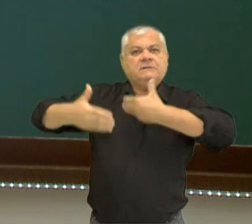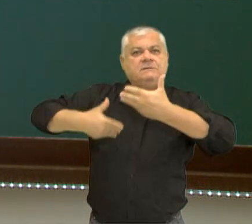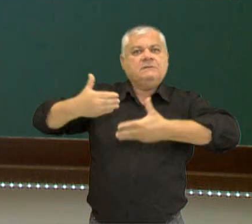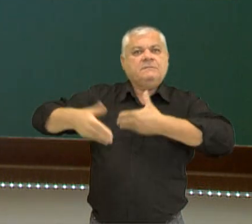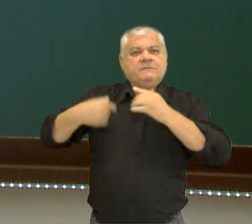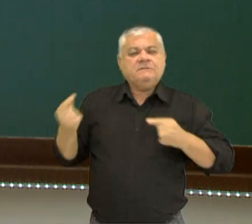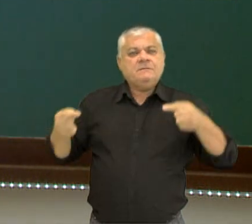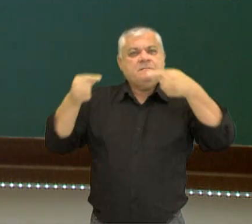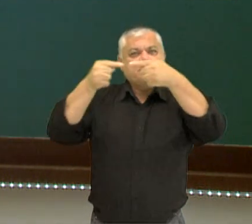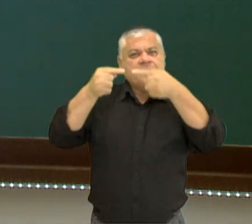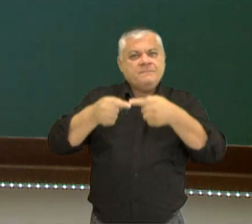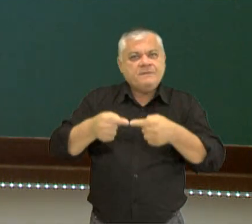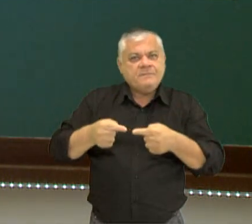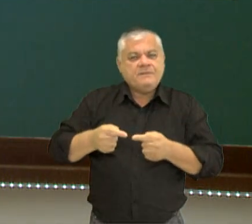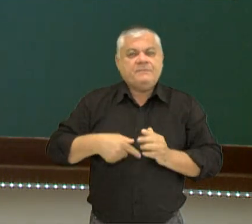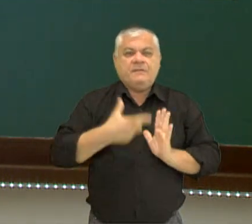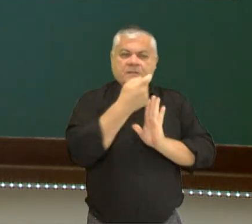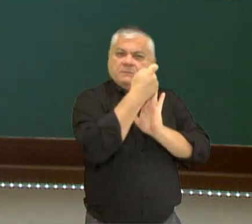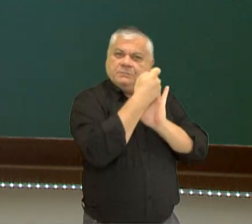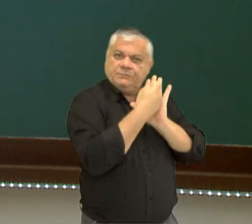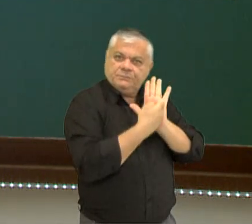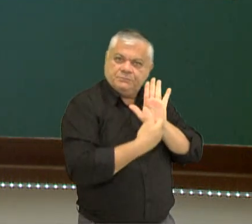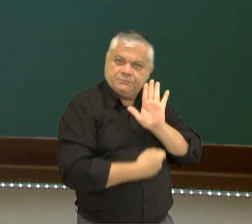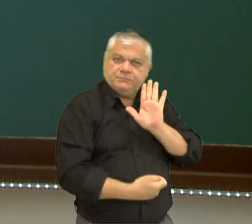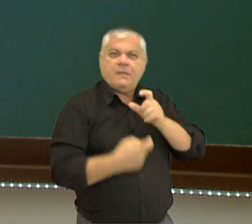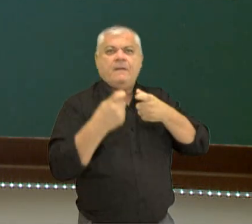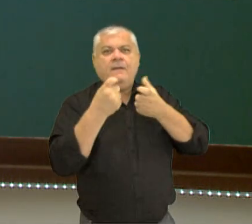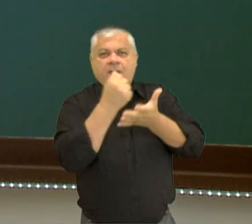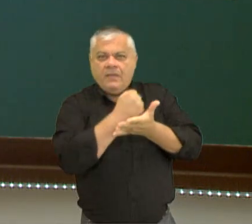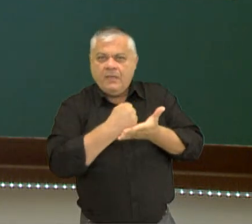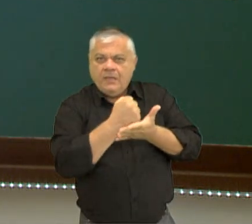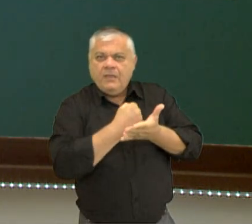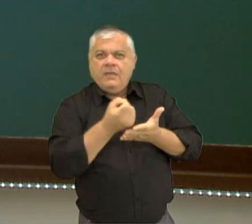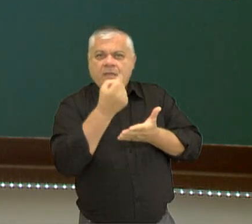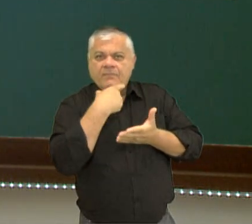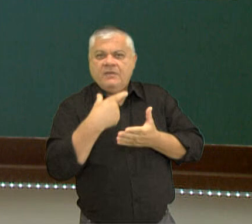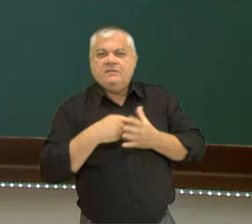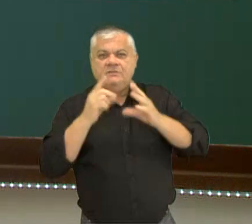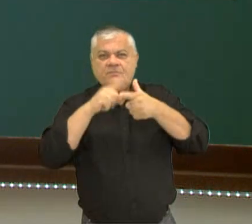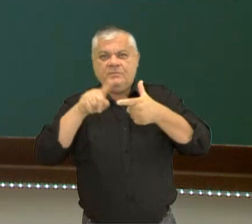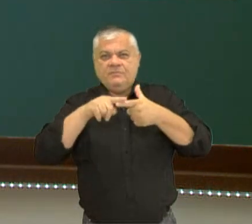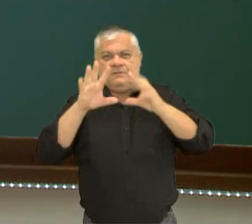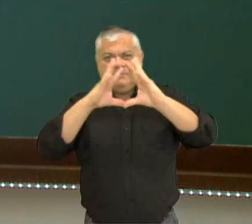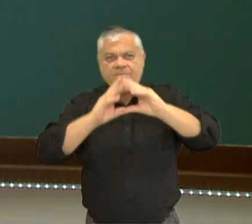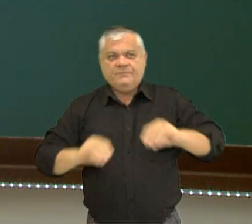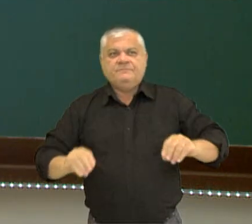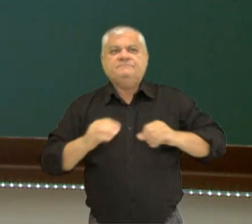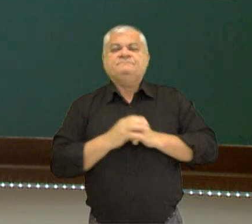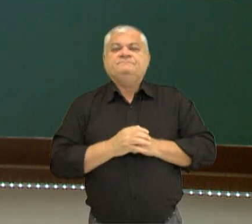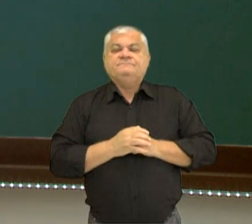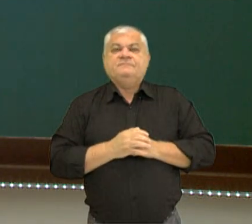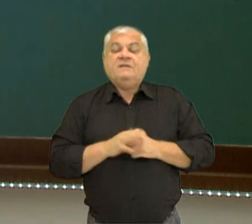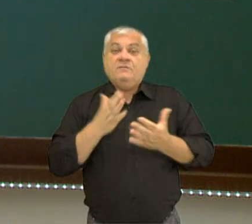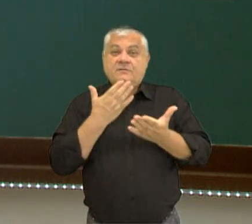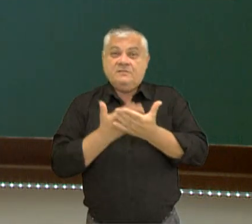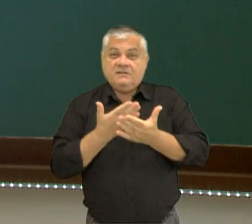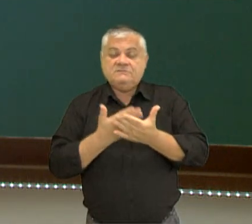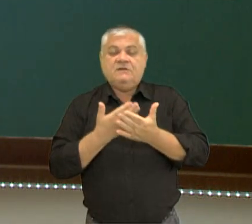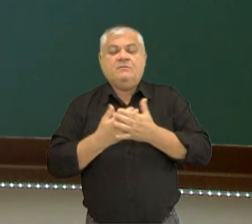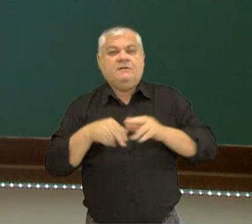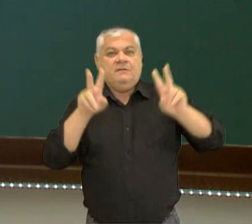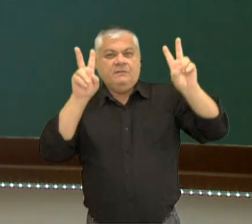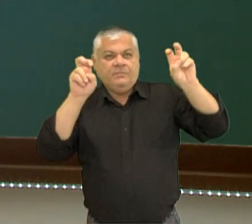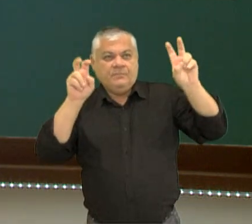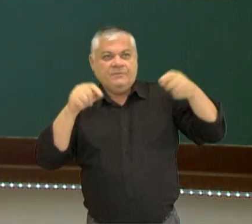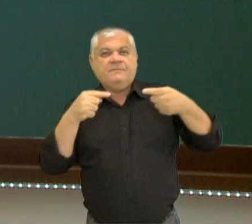adequado através da prescrição do medicamento que vai resolver o seu problema. Então nessa aula nós conhecemos um pouquinho